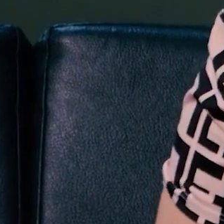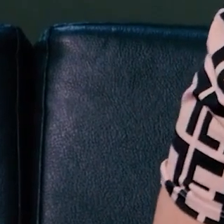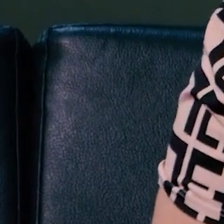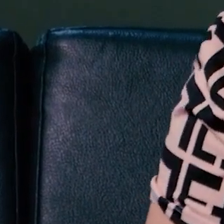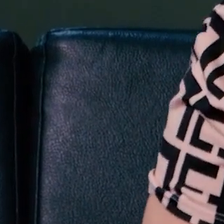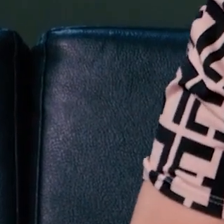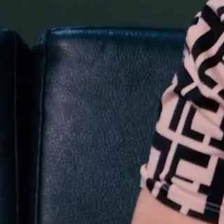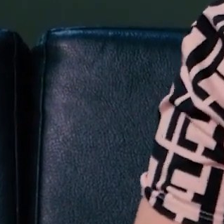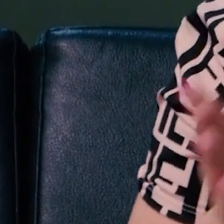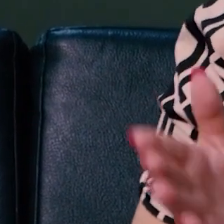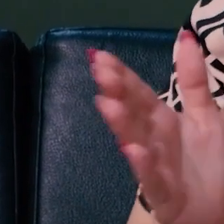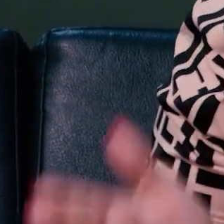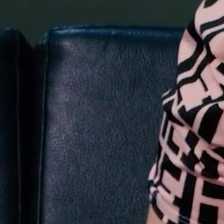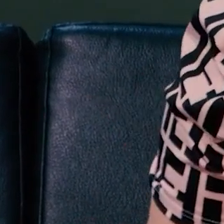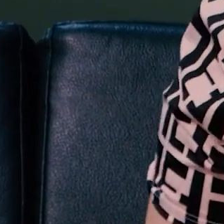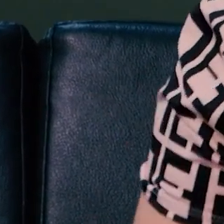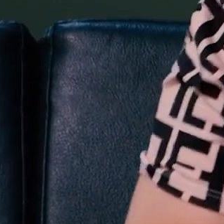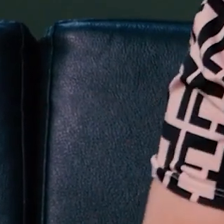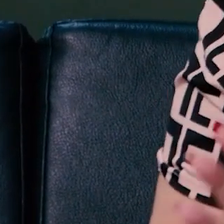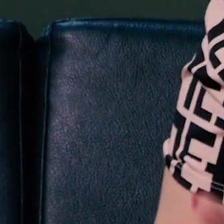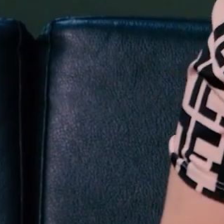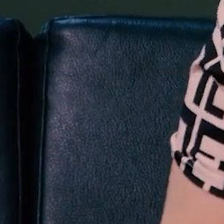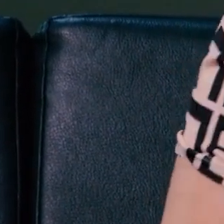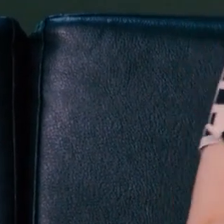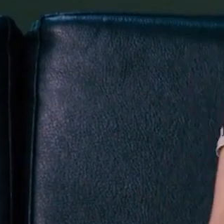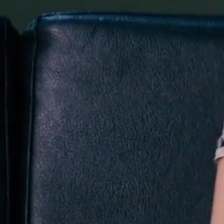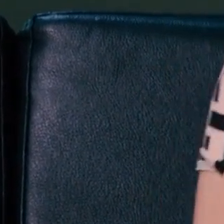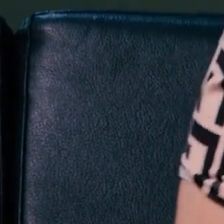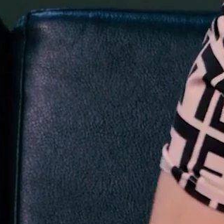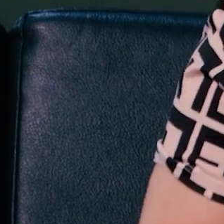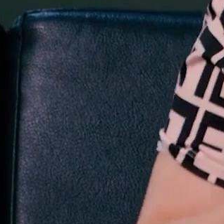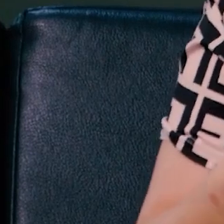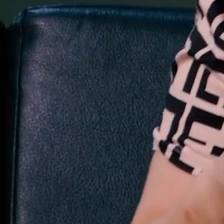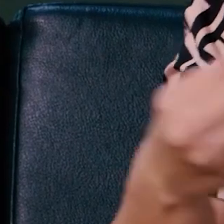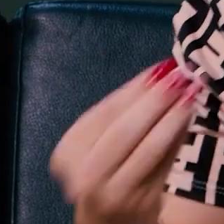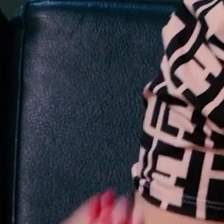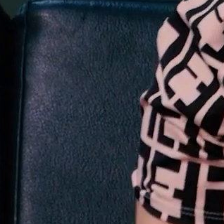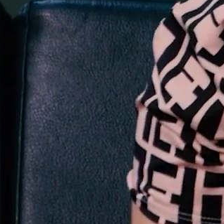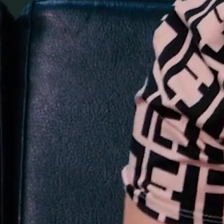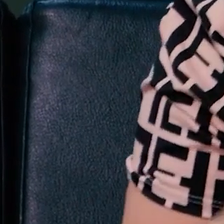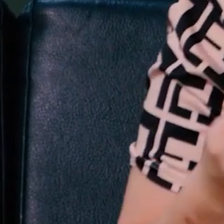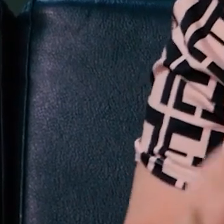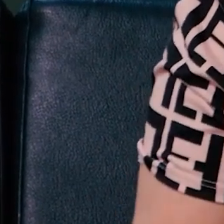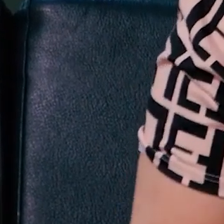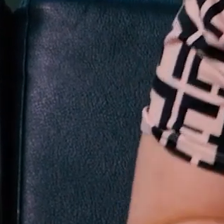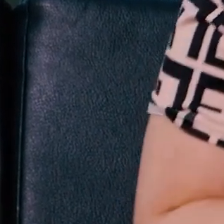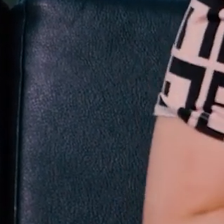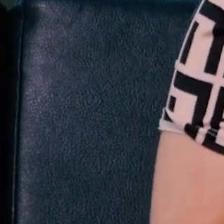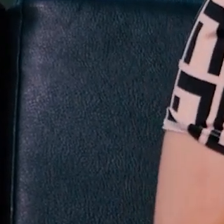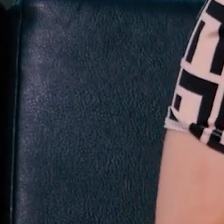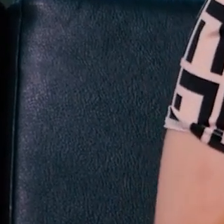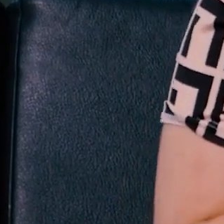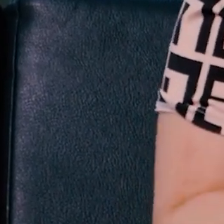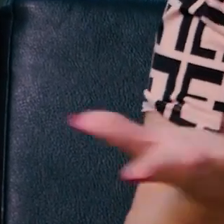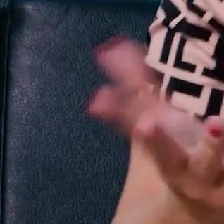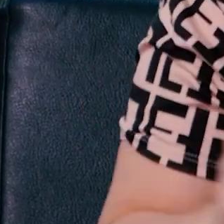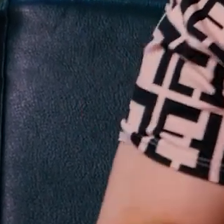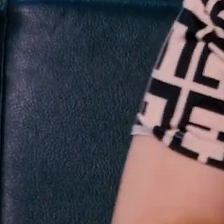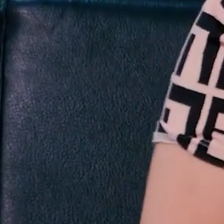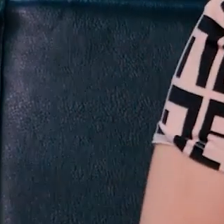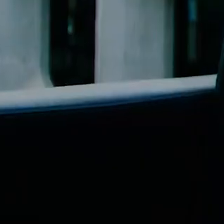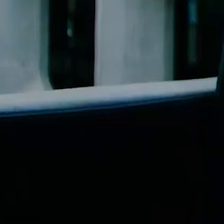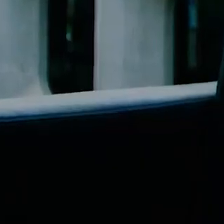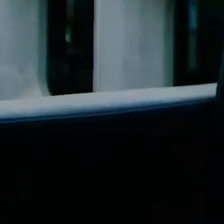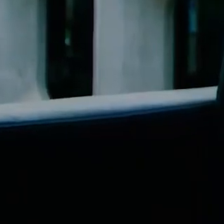é feita com o vírus inativado. Ou seja, é impossível que os fragmentos do vírus utilizados para fazer a vacina